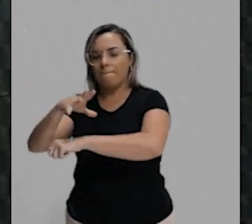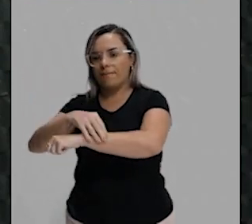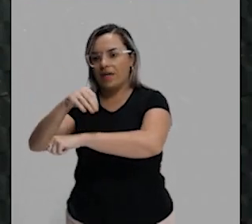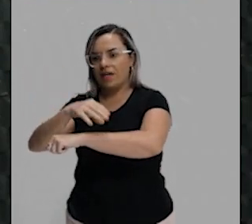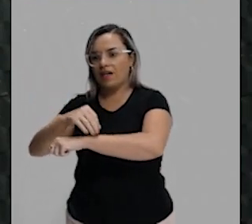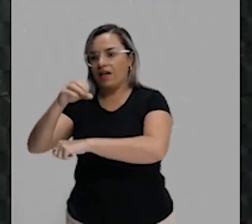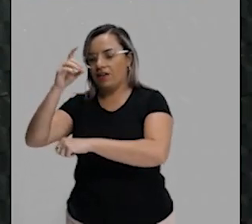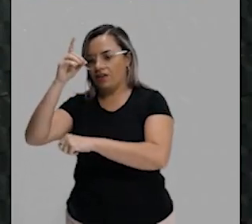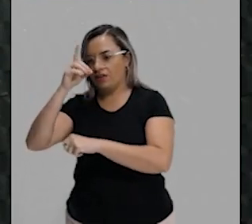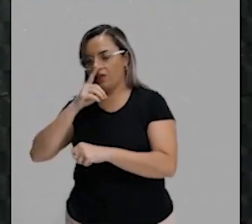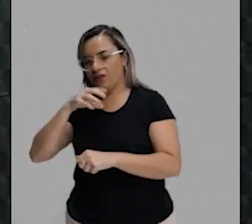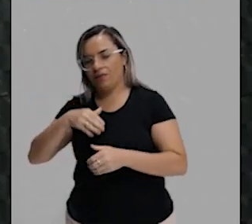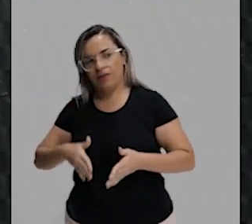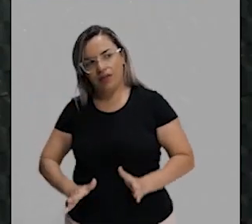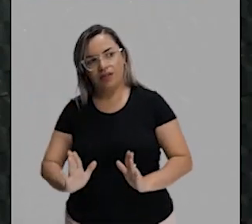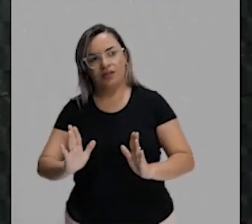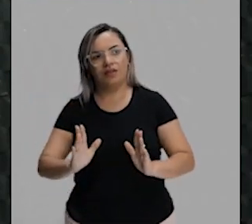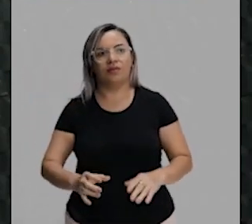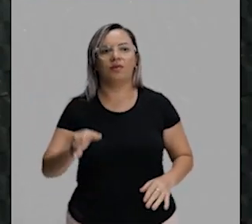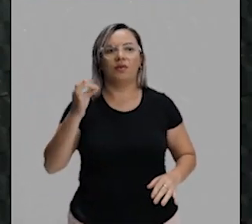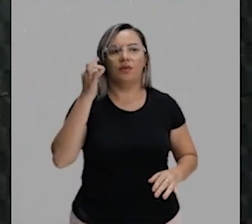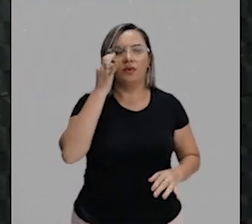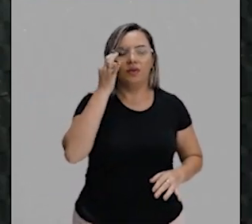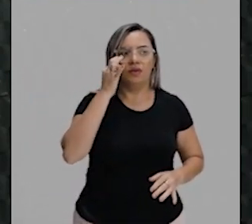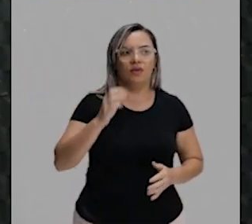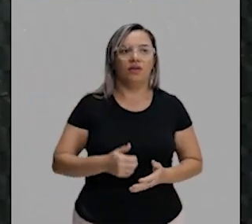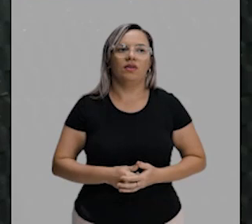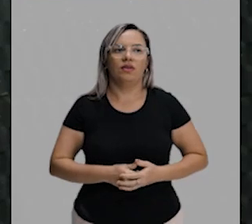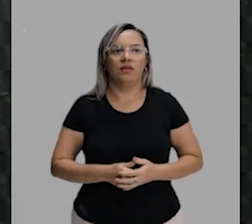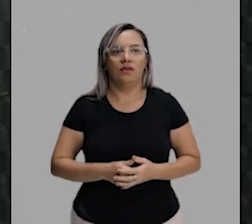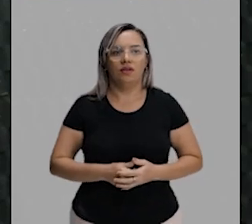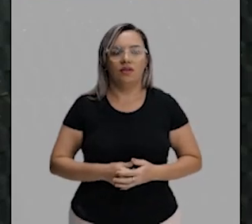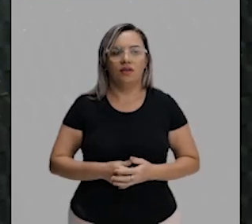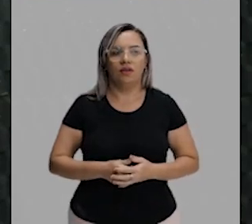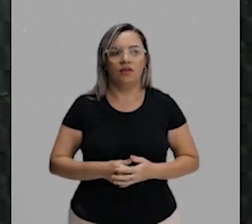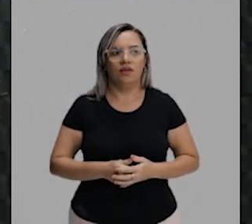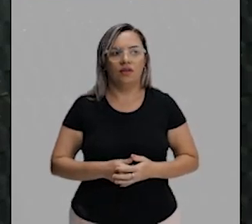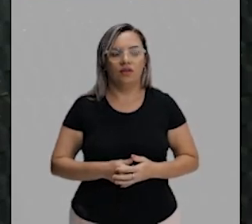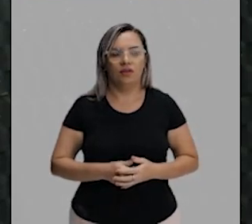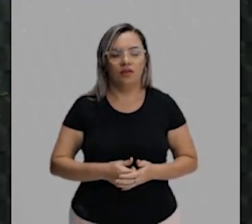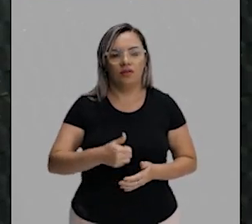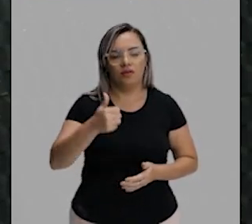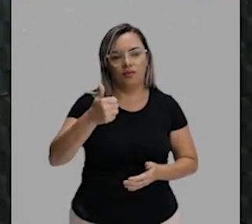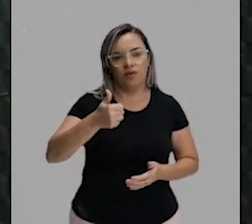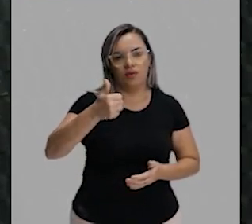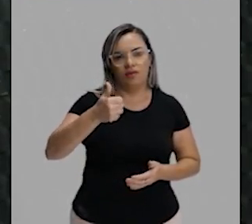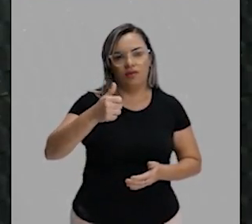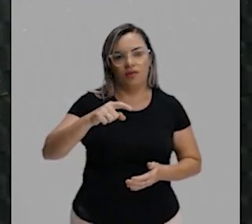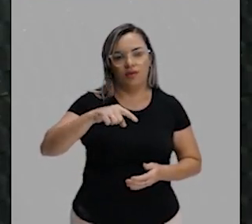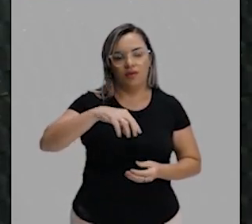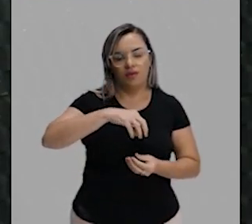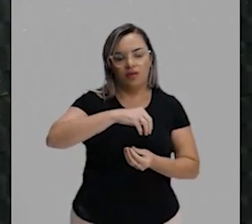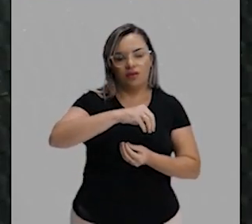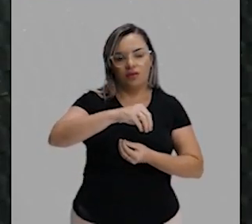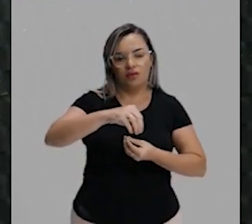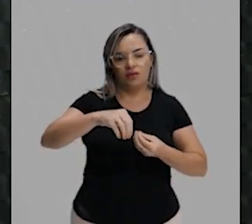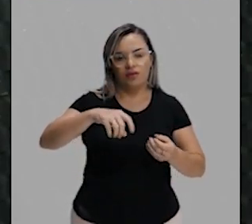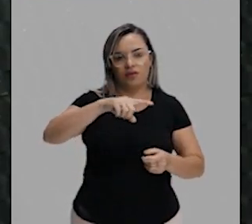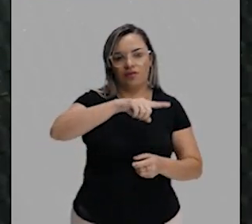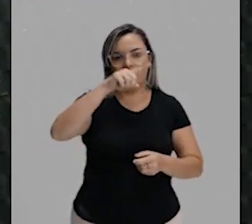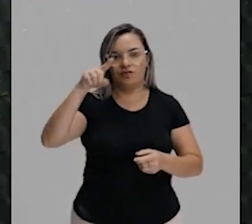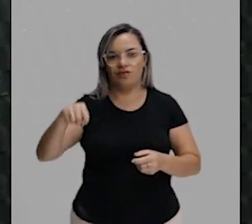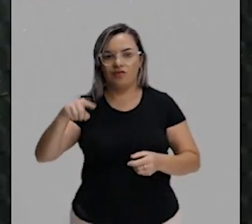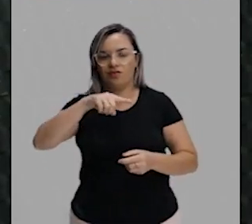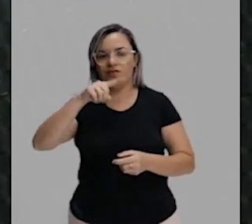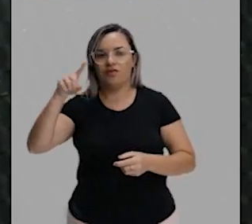amarela, certo? Beleza, eu fiz esse primeiro cruzamento aqui, ó, certo? Agora eu vou